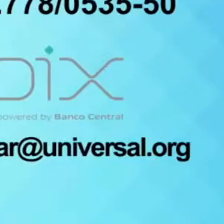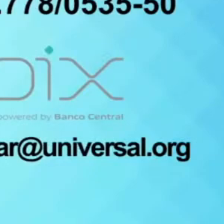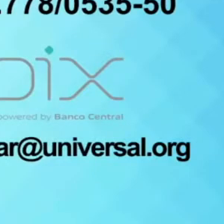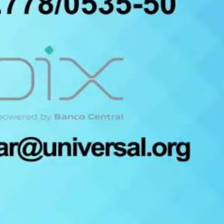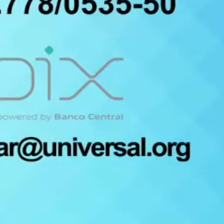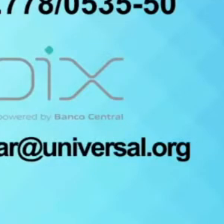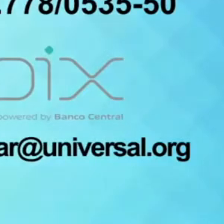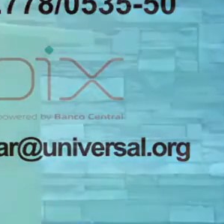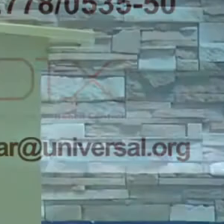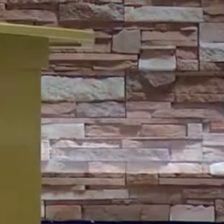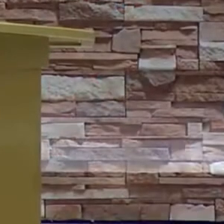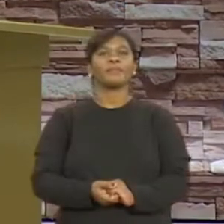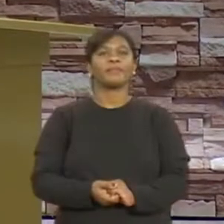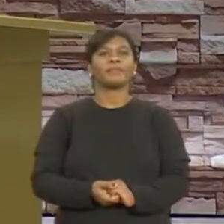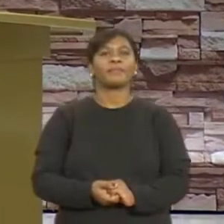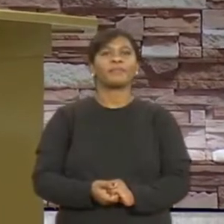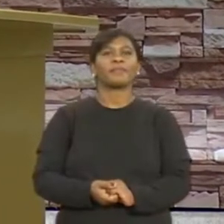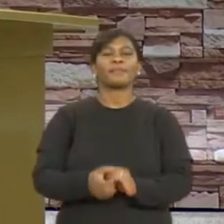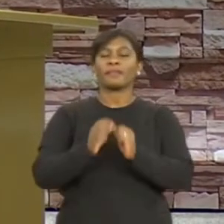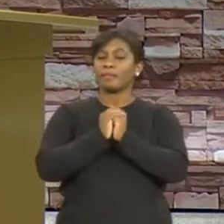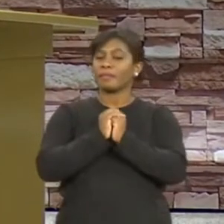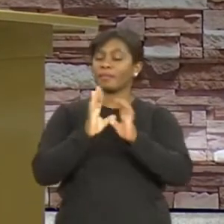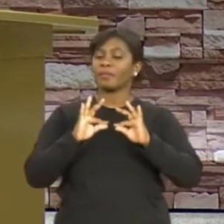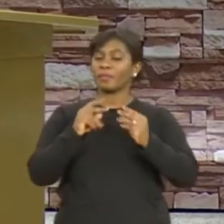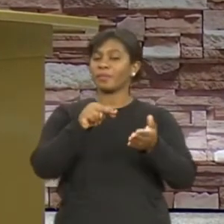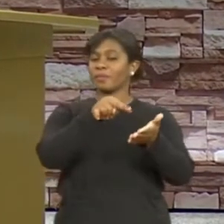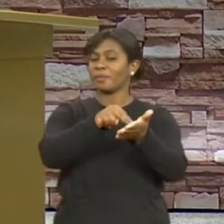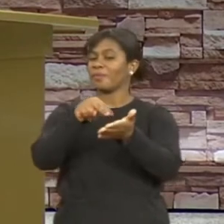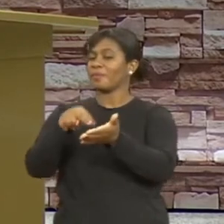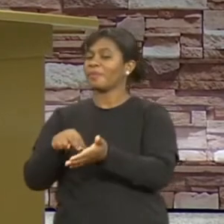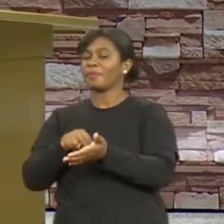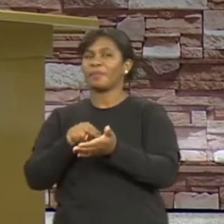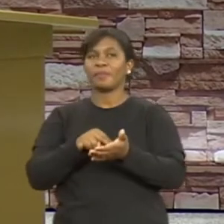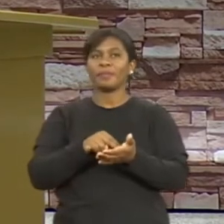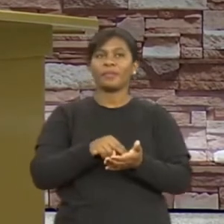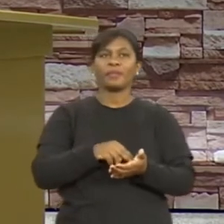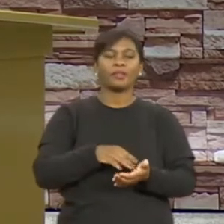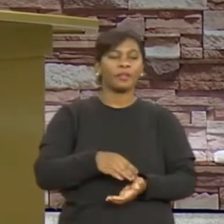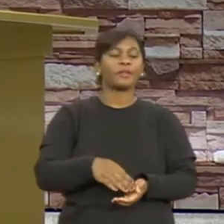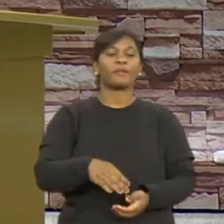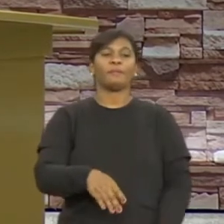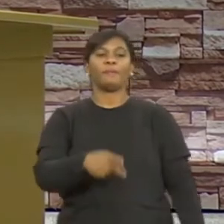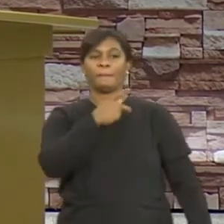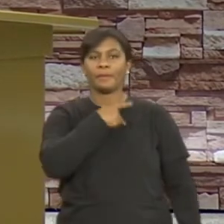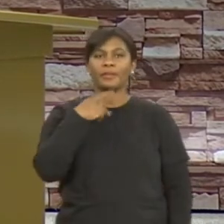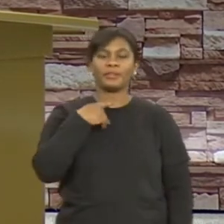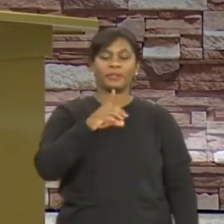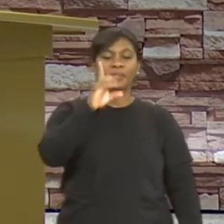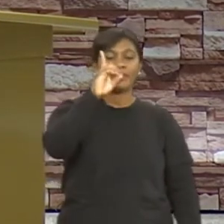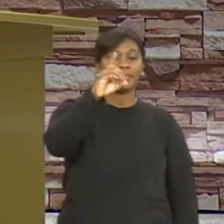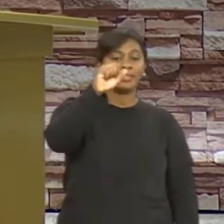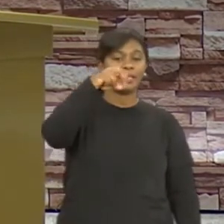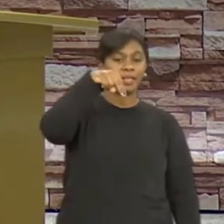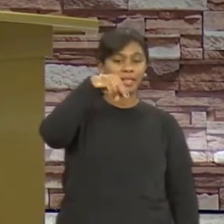Senhor. Amém. Amém. Todo mundo de pé. Pastor Daniel Librelon, vamos determinar a bênção